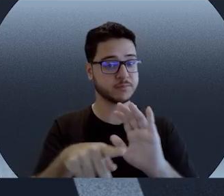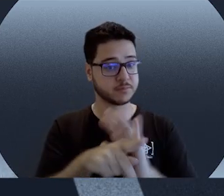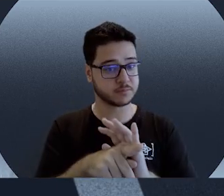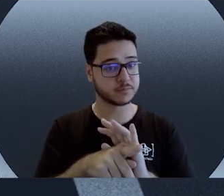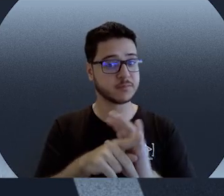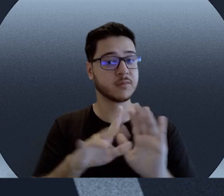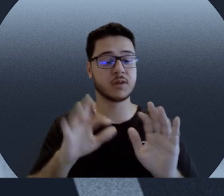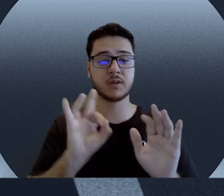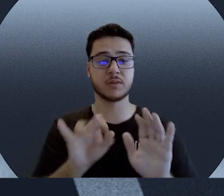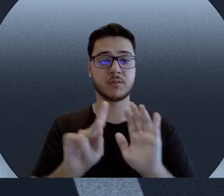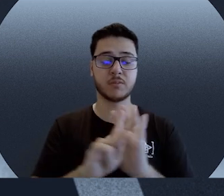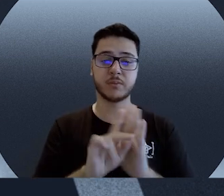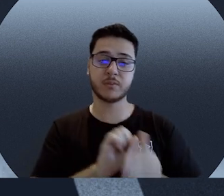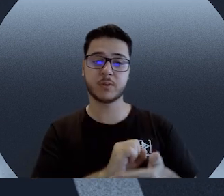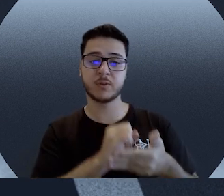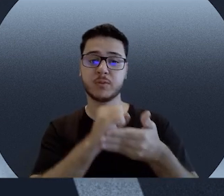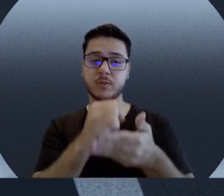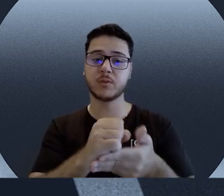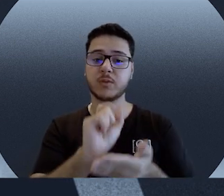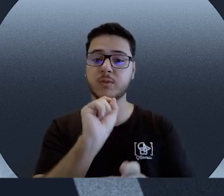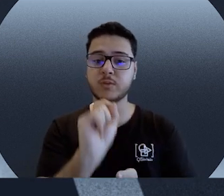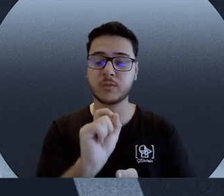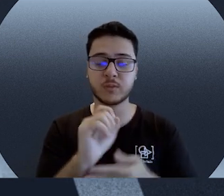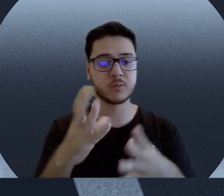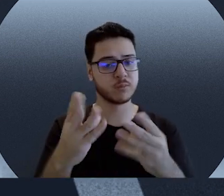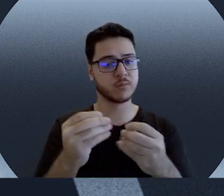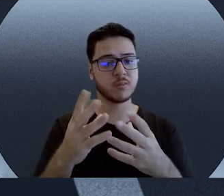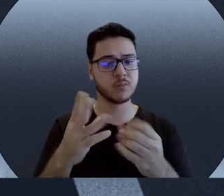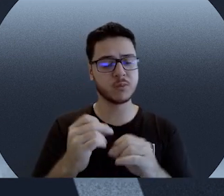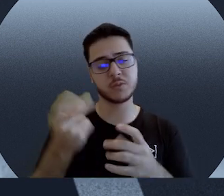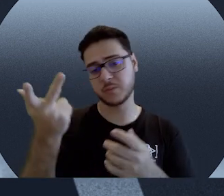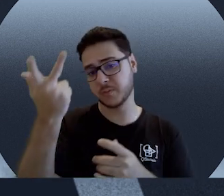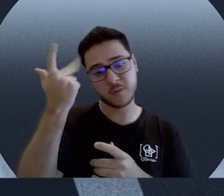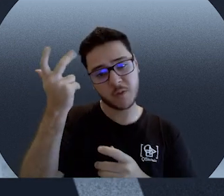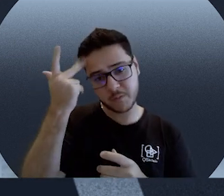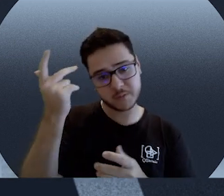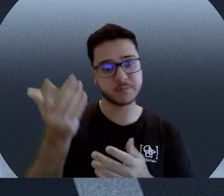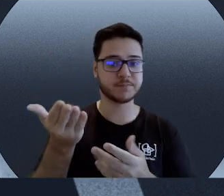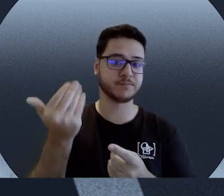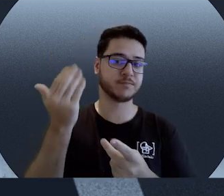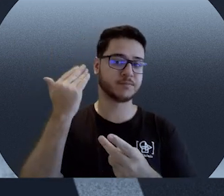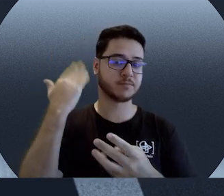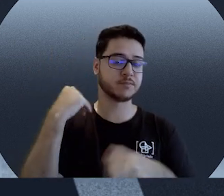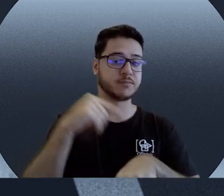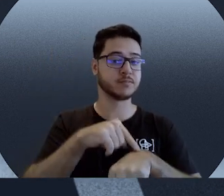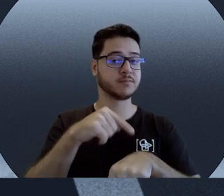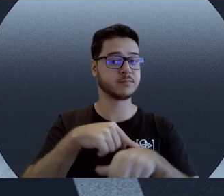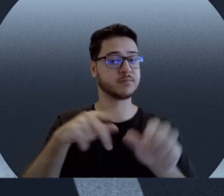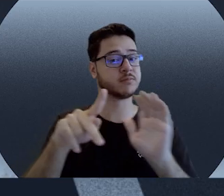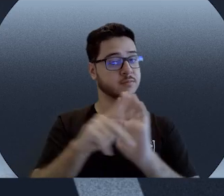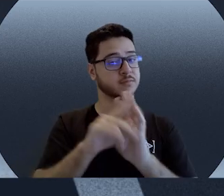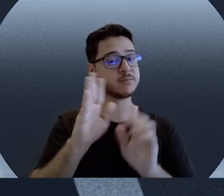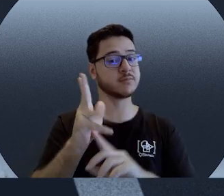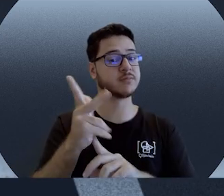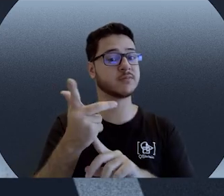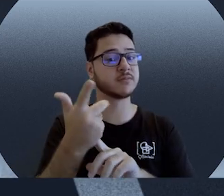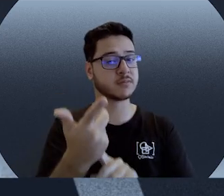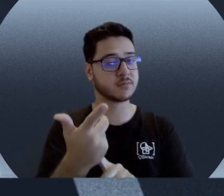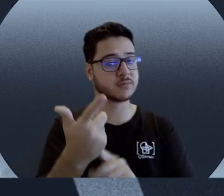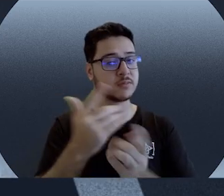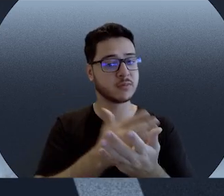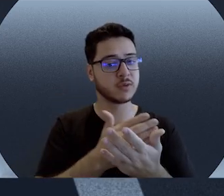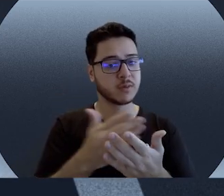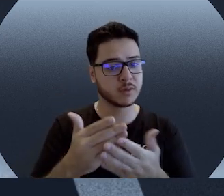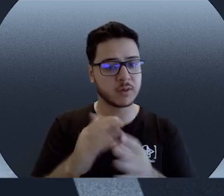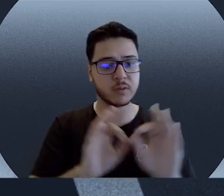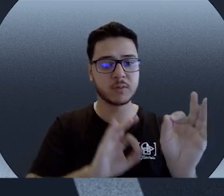artistas que esses suportes fossem tão conservadores ou tão convencionais. É o momento em que a arte começa a sair